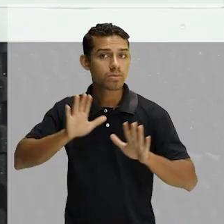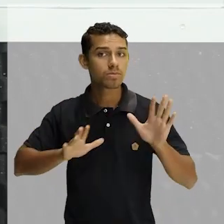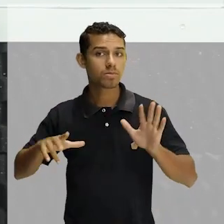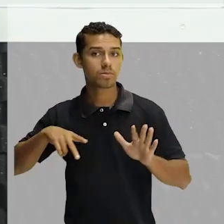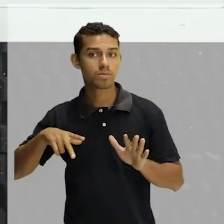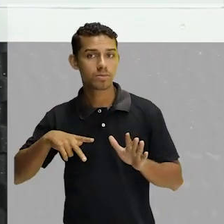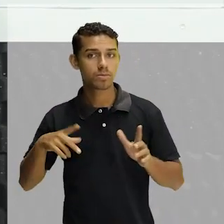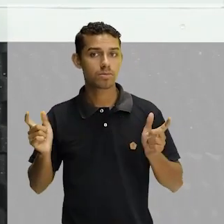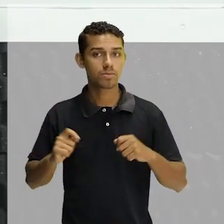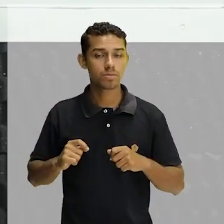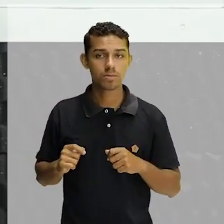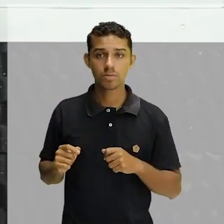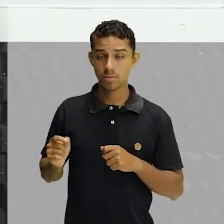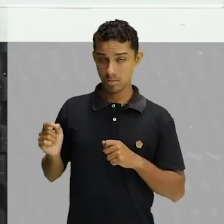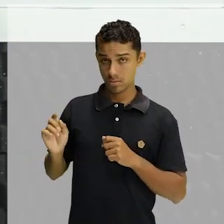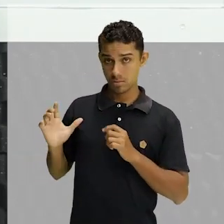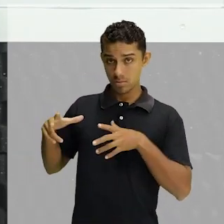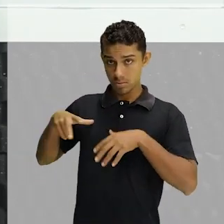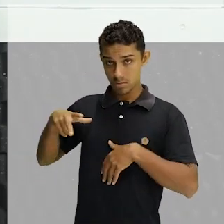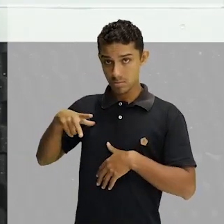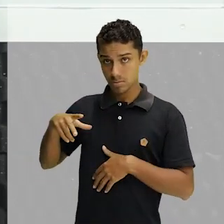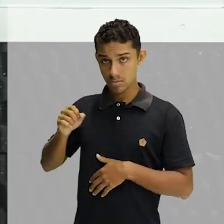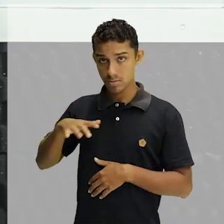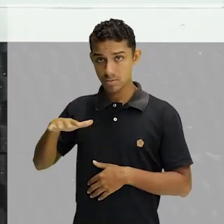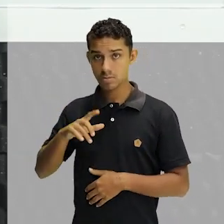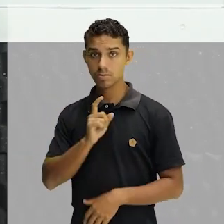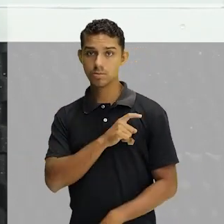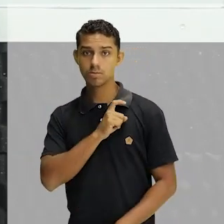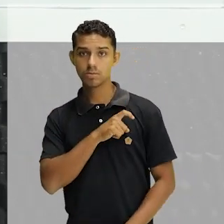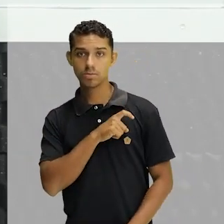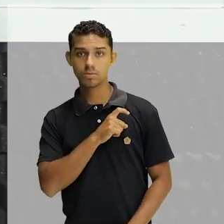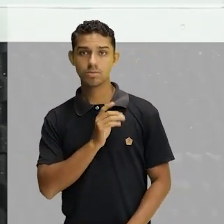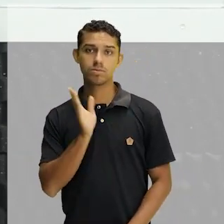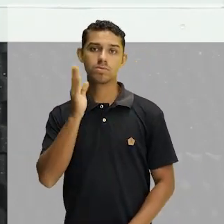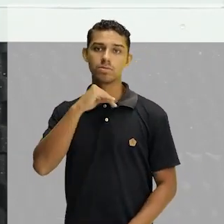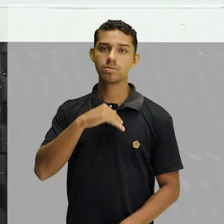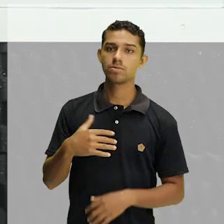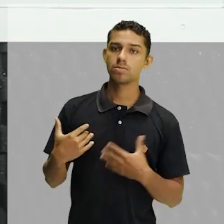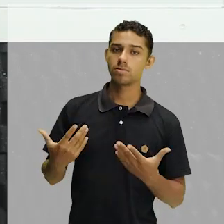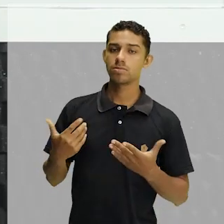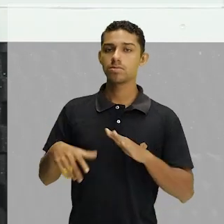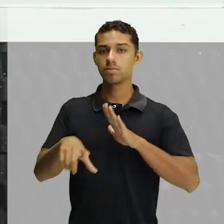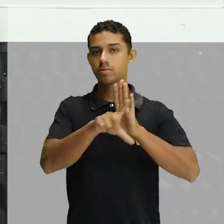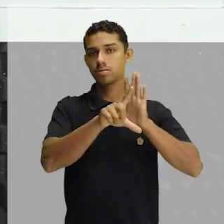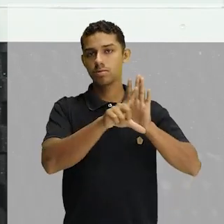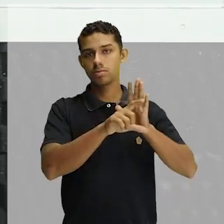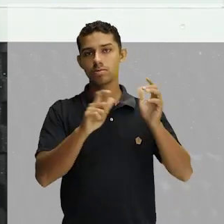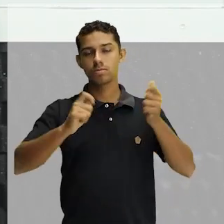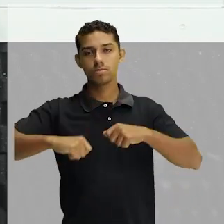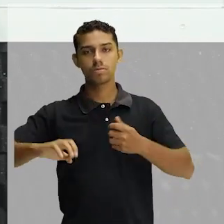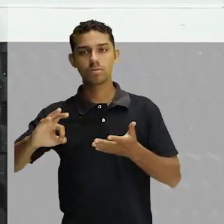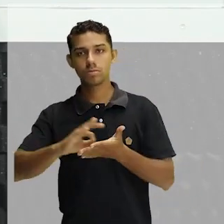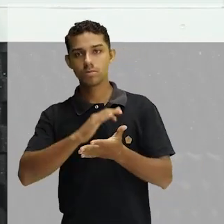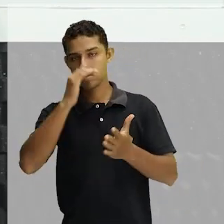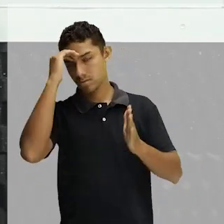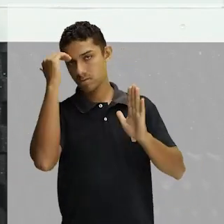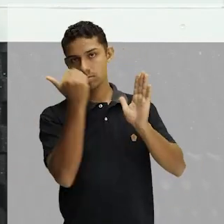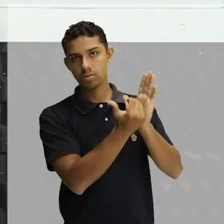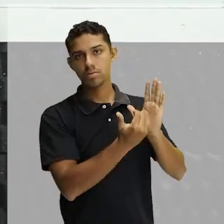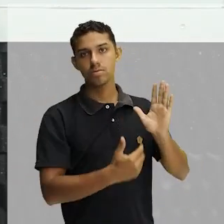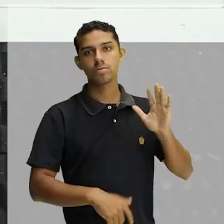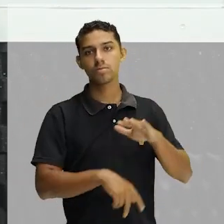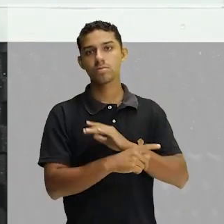em Rousseau essa propriedade privada é a instância do mal, certo? A lei também deve regulá-la, deve